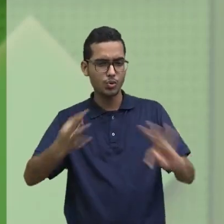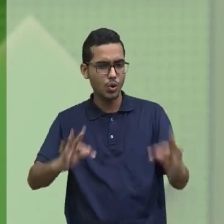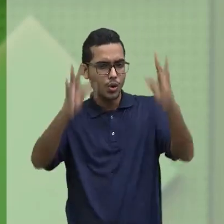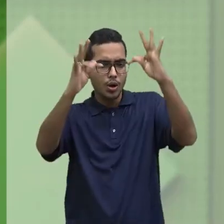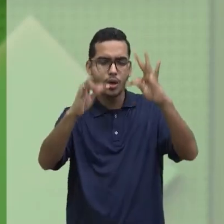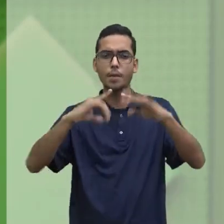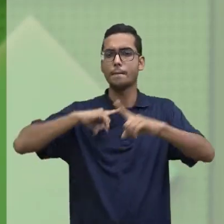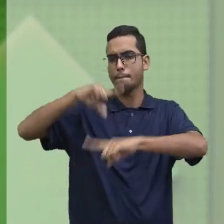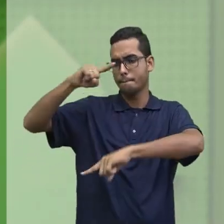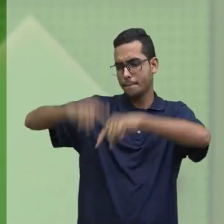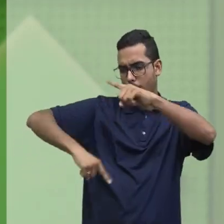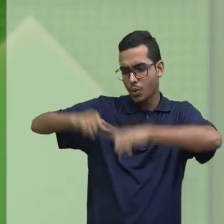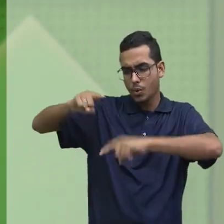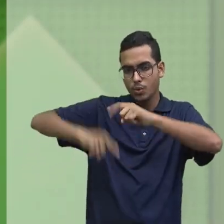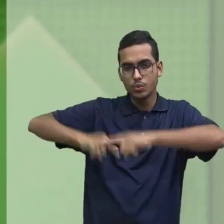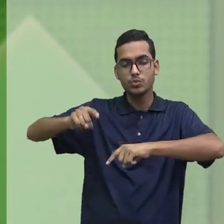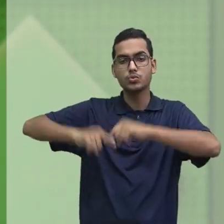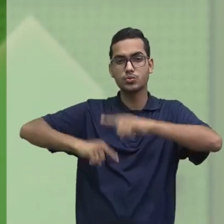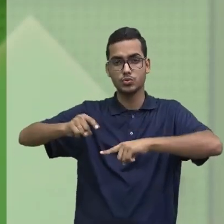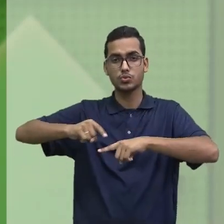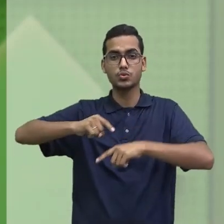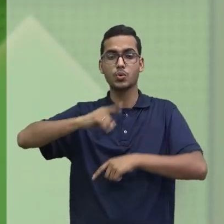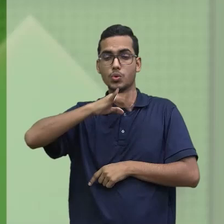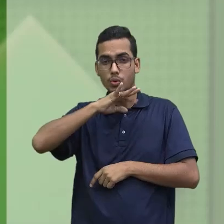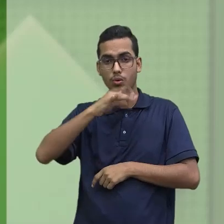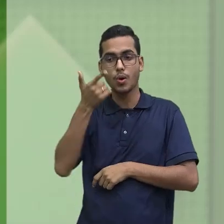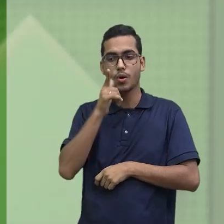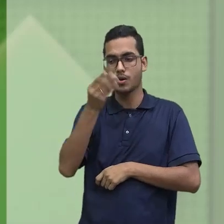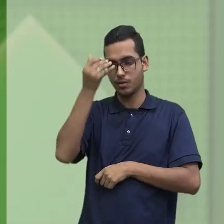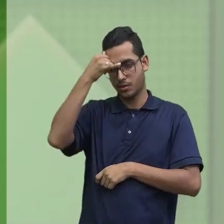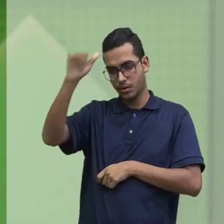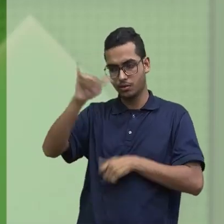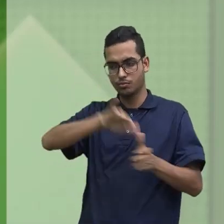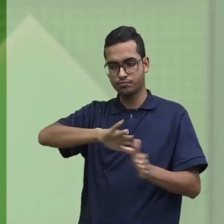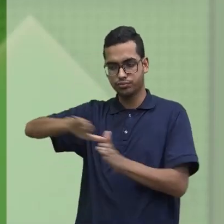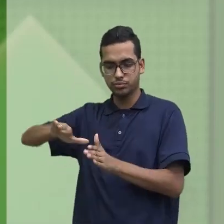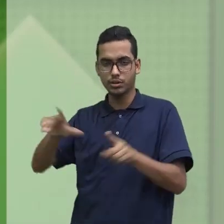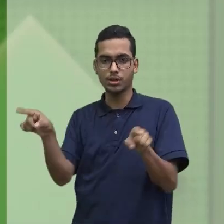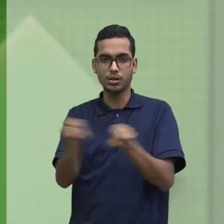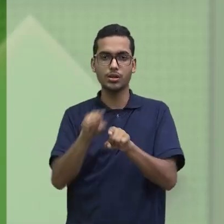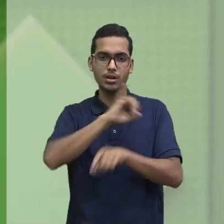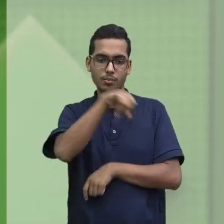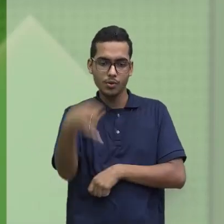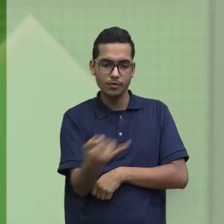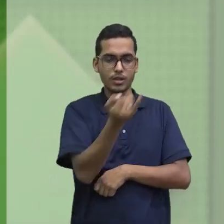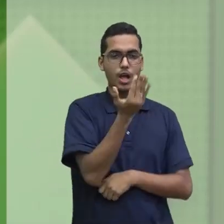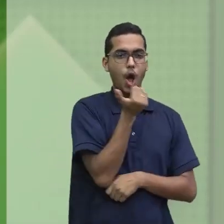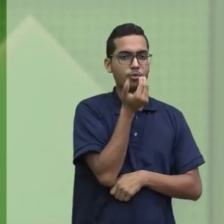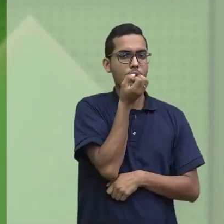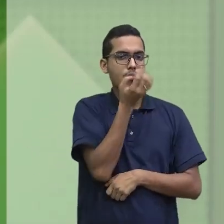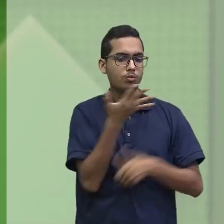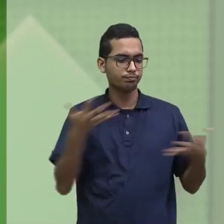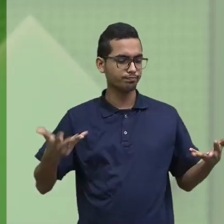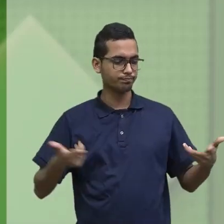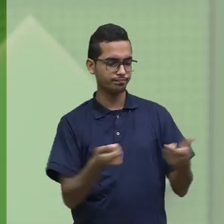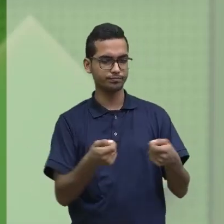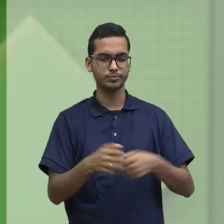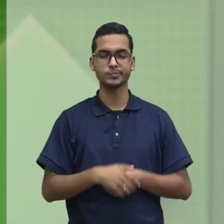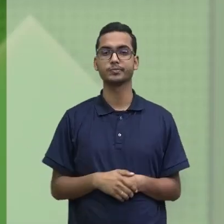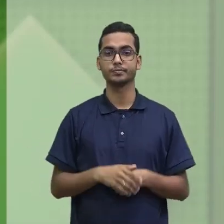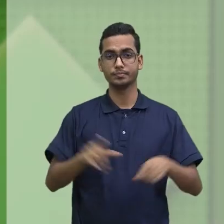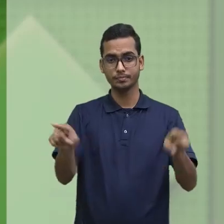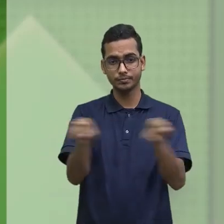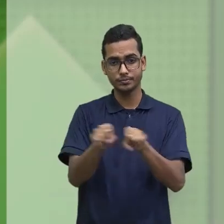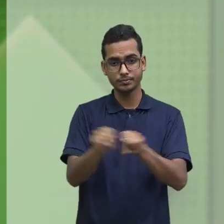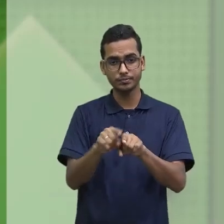poderiam causar danos à nossa saúde. E é aí que entra, né, o papel da tecnologia em ajudar a fazer com que esses alimentos